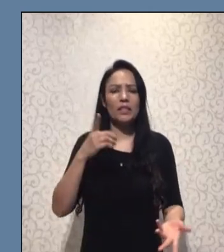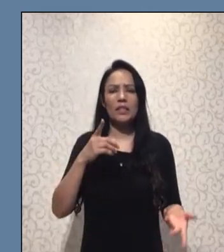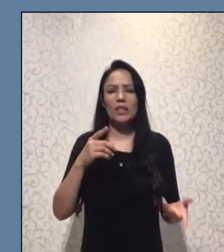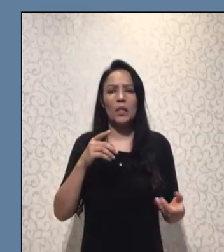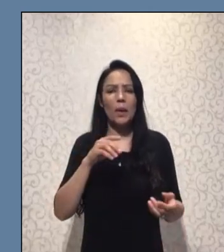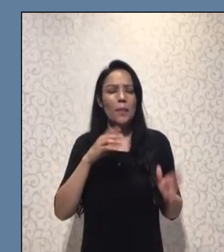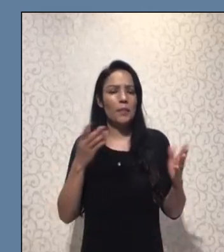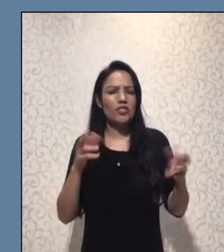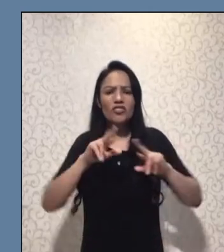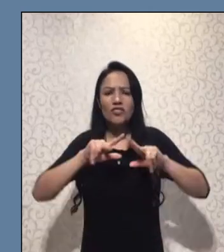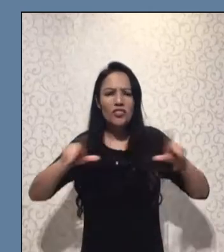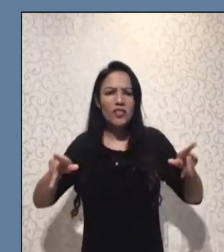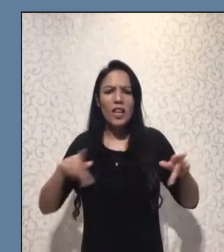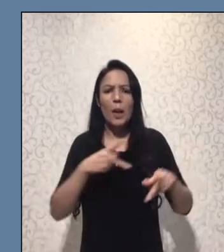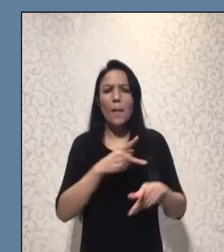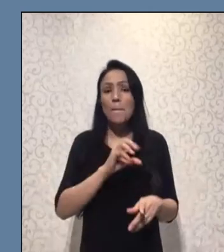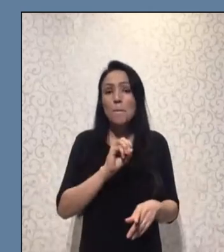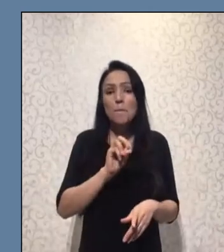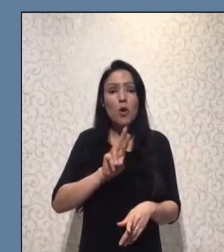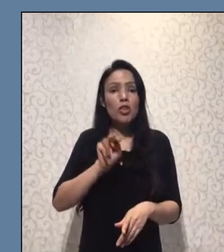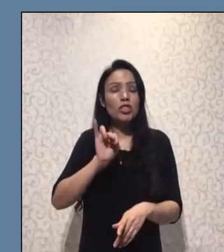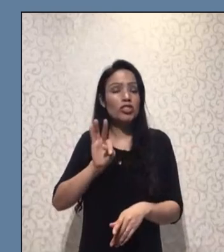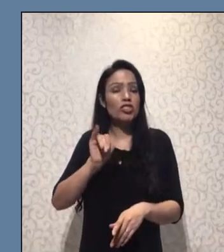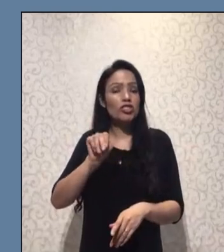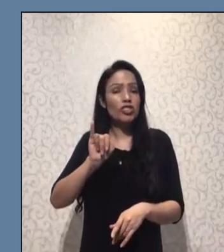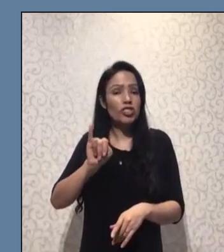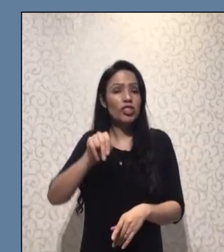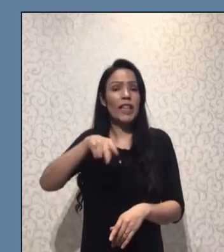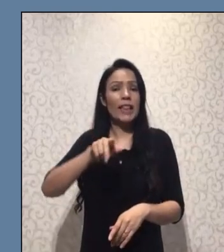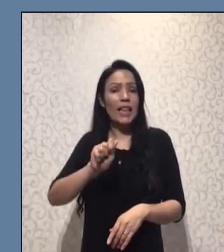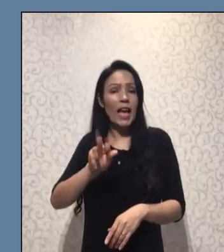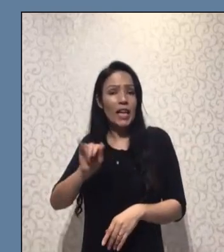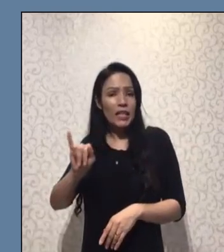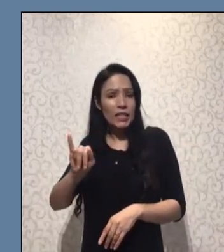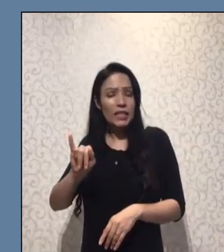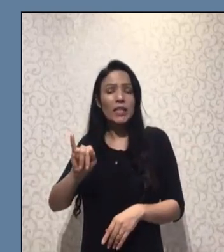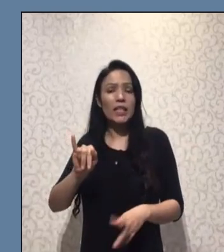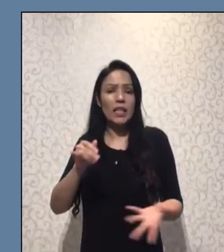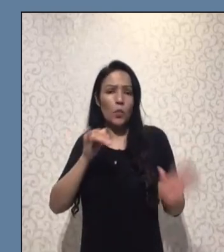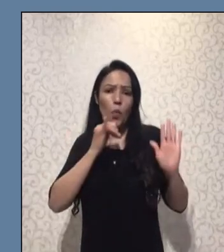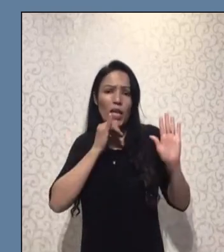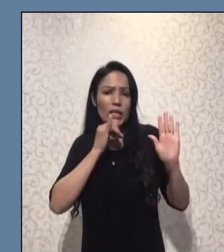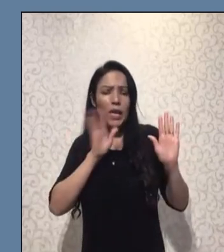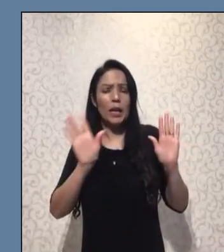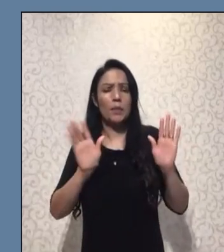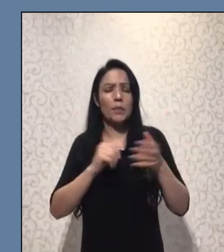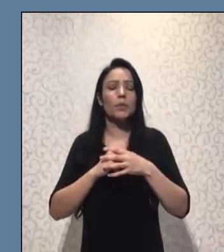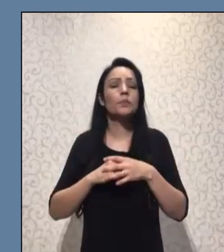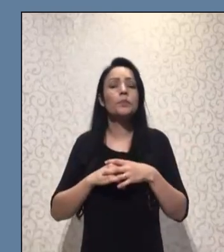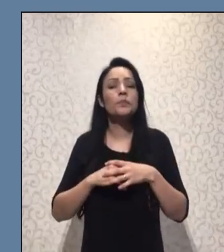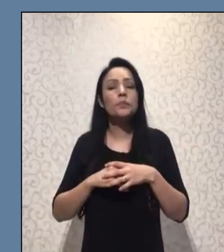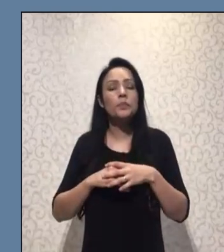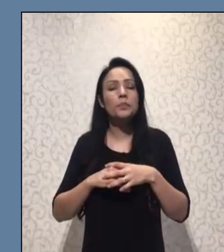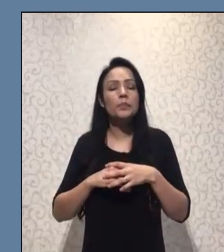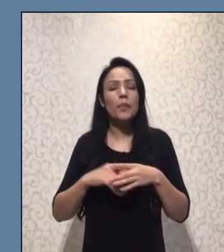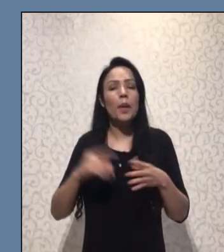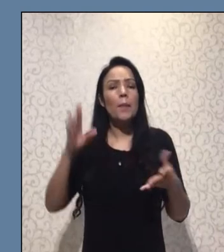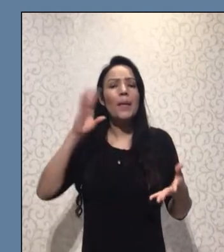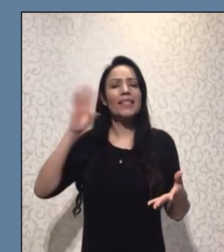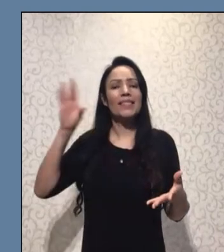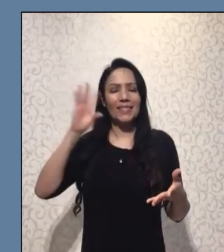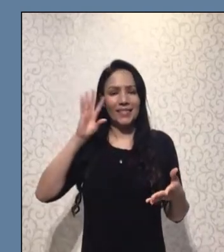no Portinari, por mais respeito que eu tenho por eles, mas pensar quais são